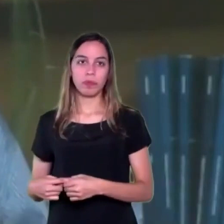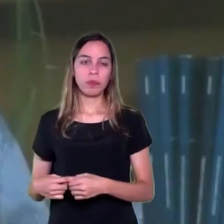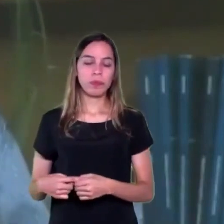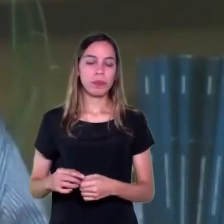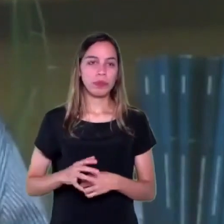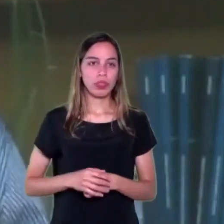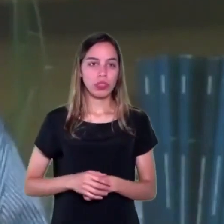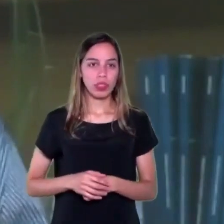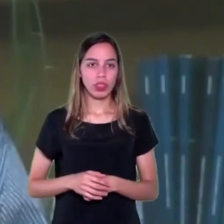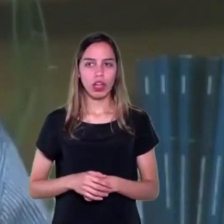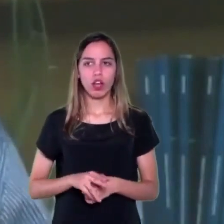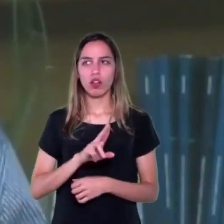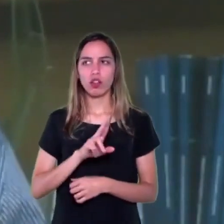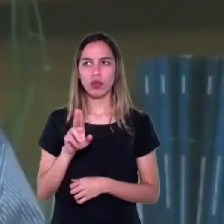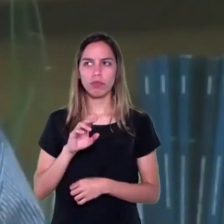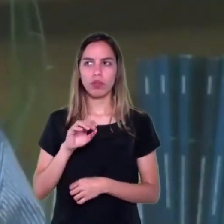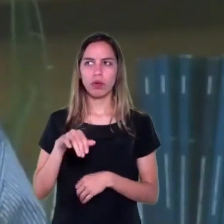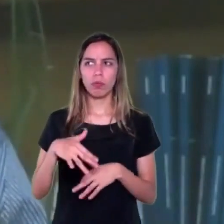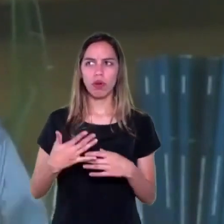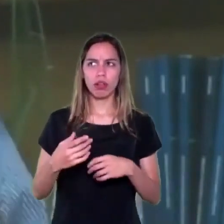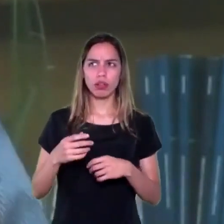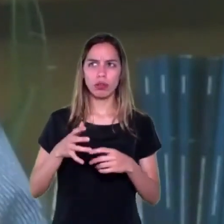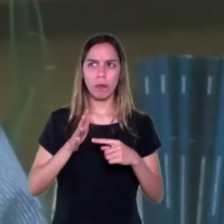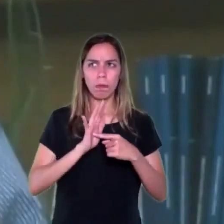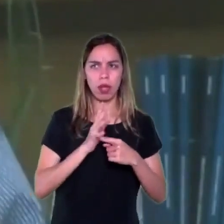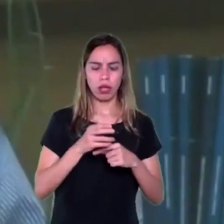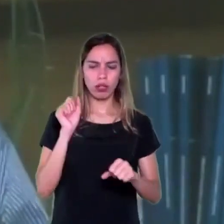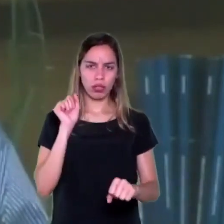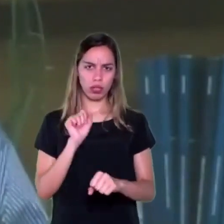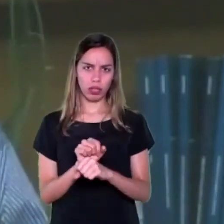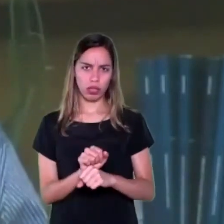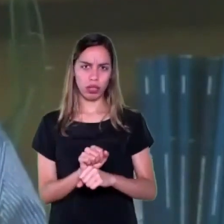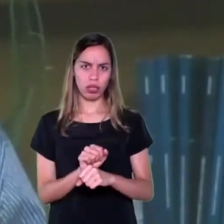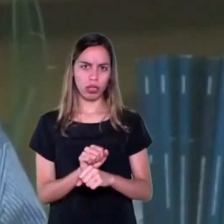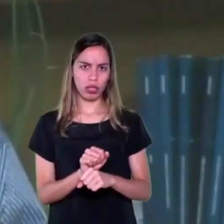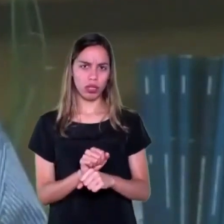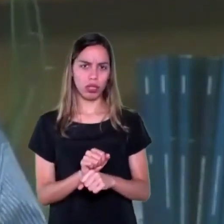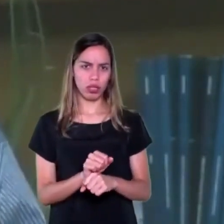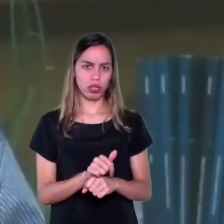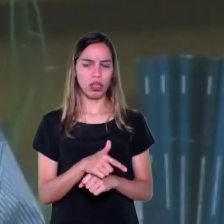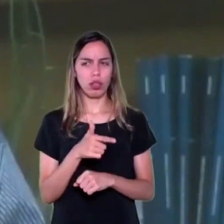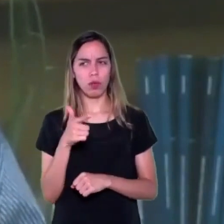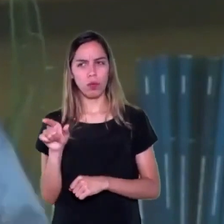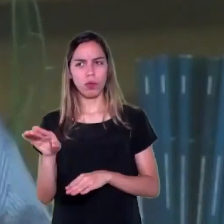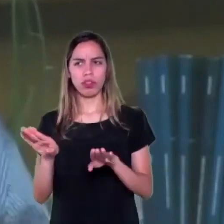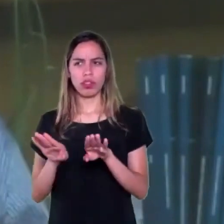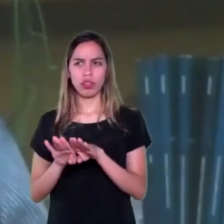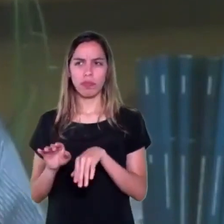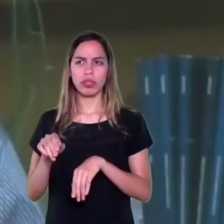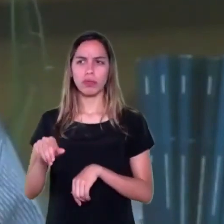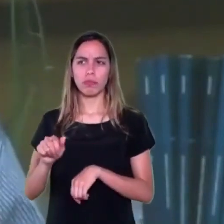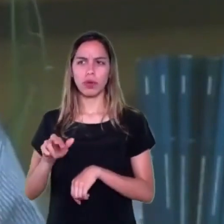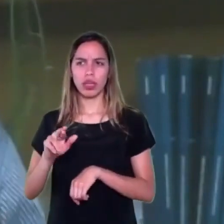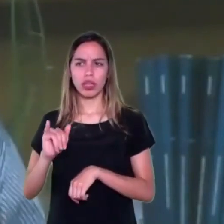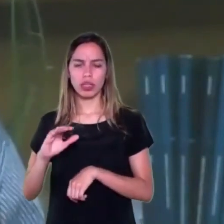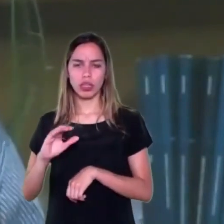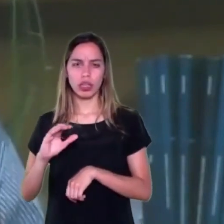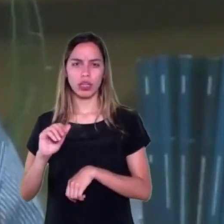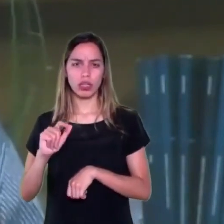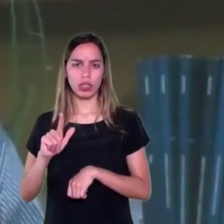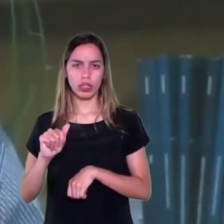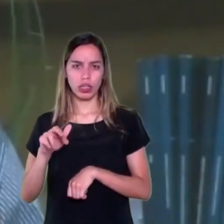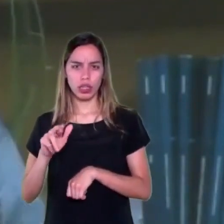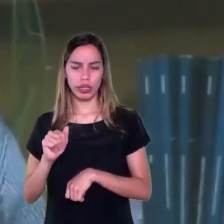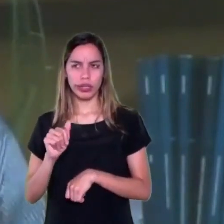as Máquinas Param, de Plínio Marcos, e Pluft o Fantasminha, de Maria Clara Machado. Grande mineira, Maria